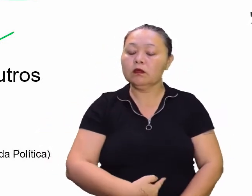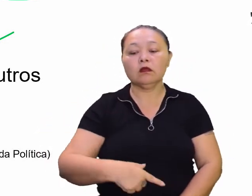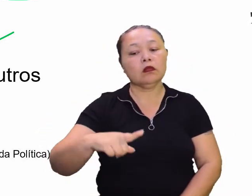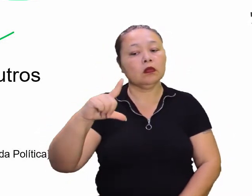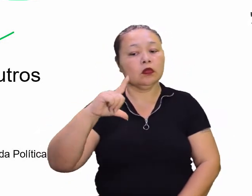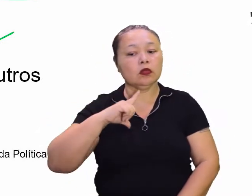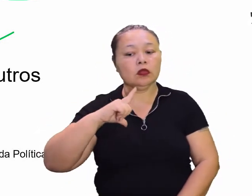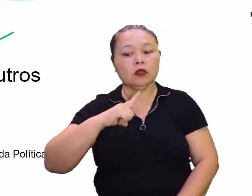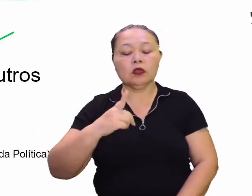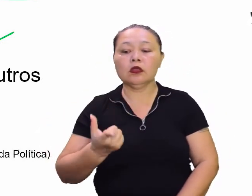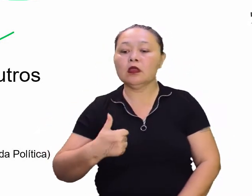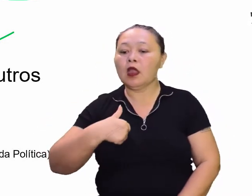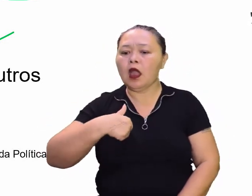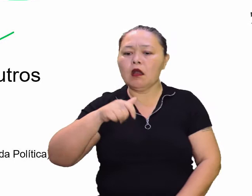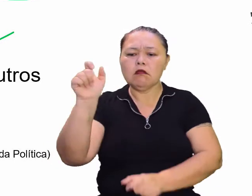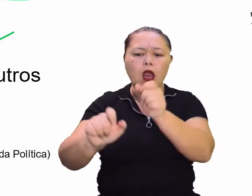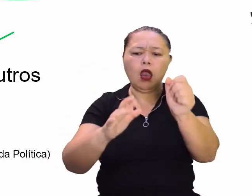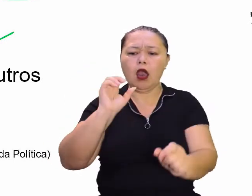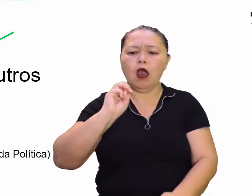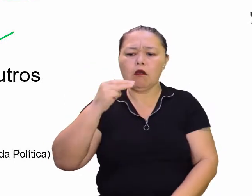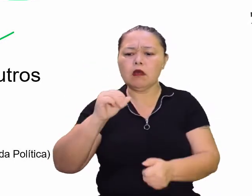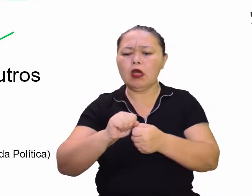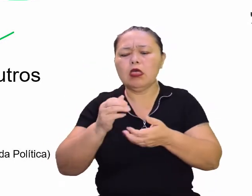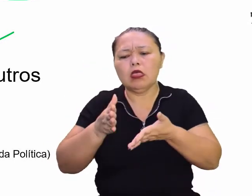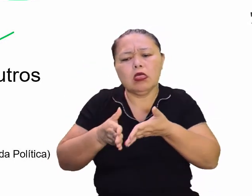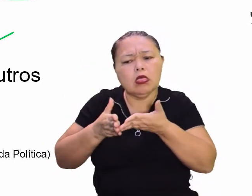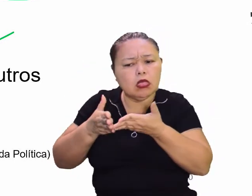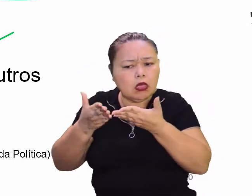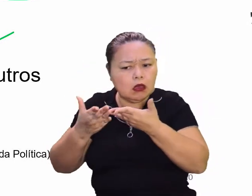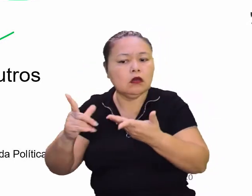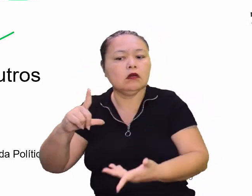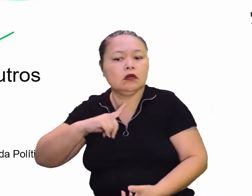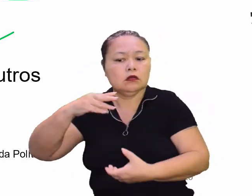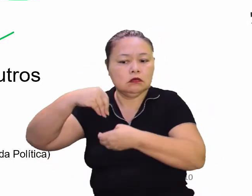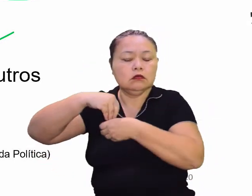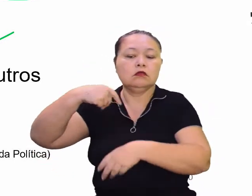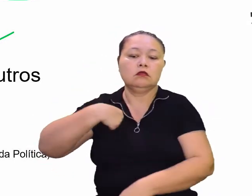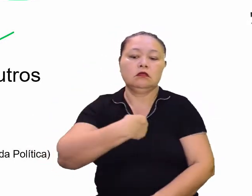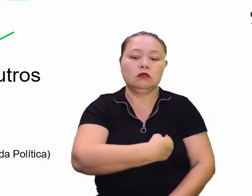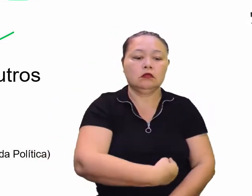tem milhares de pessoas miseráveis lá, não é isso?